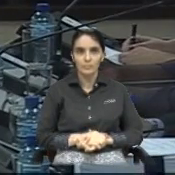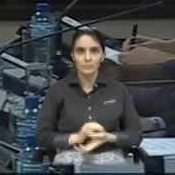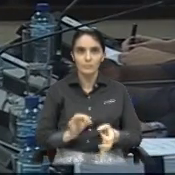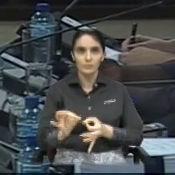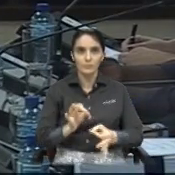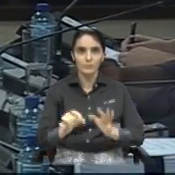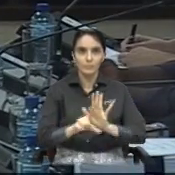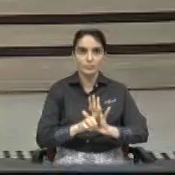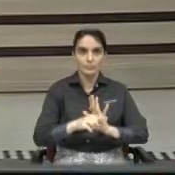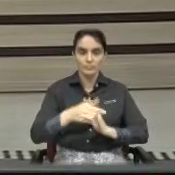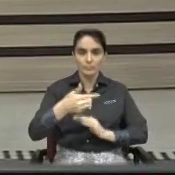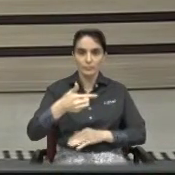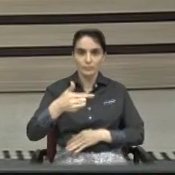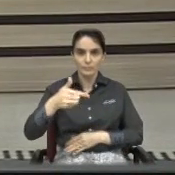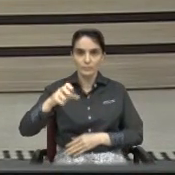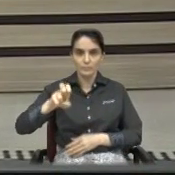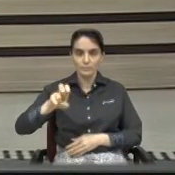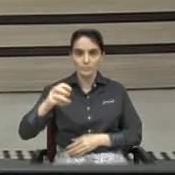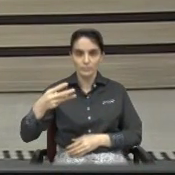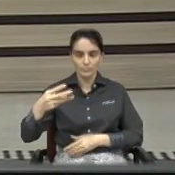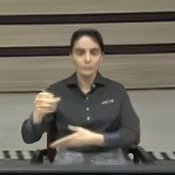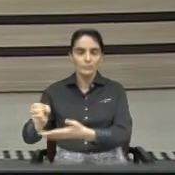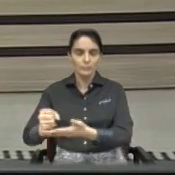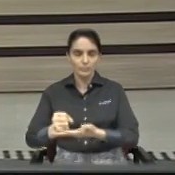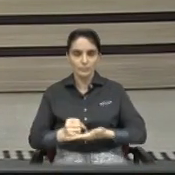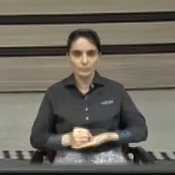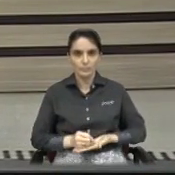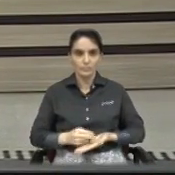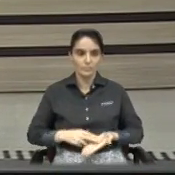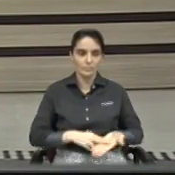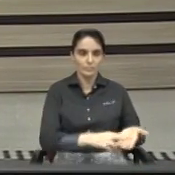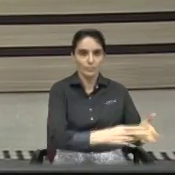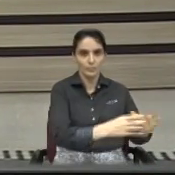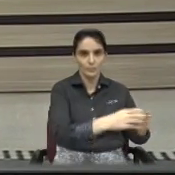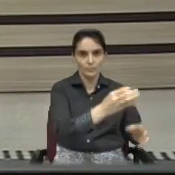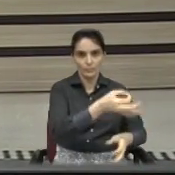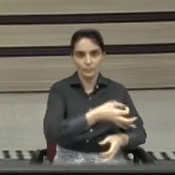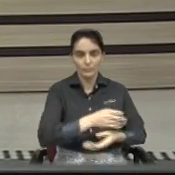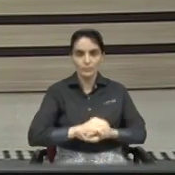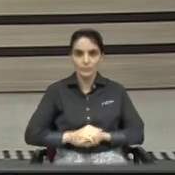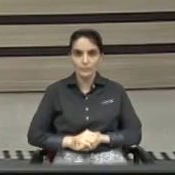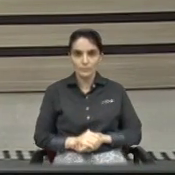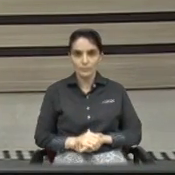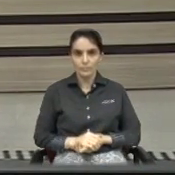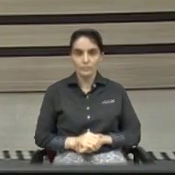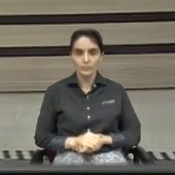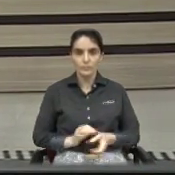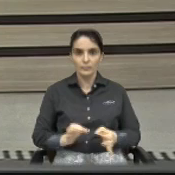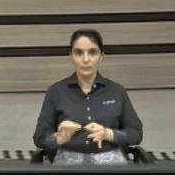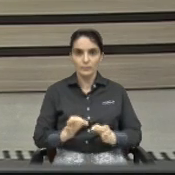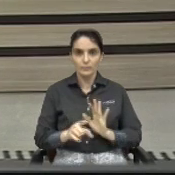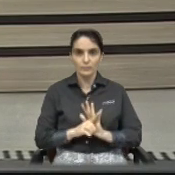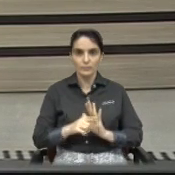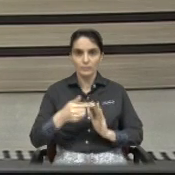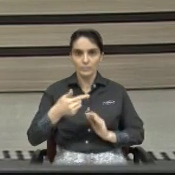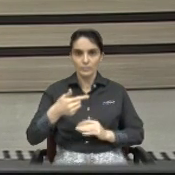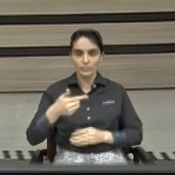Projeto de Lei número 253 é recebido pela mesa e encaminhado às comissões competentes. Projeto de Lei